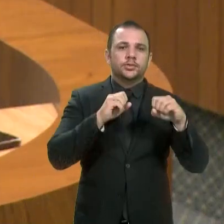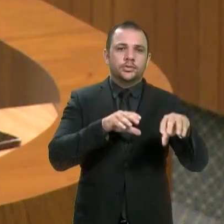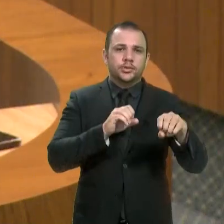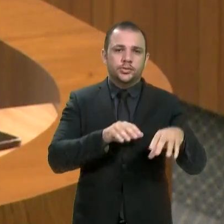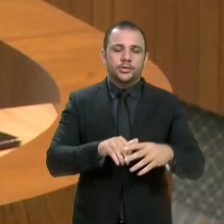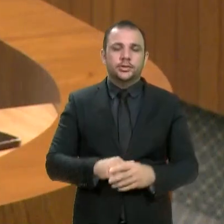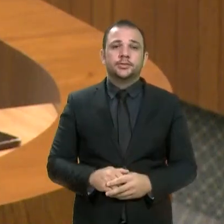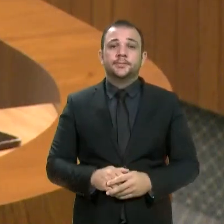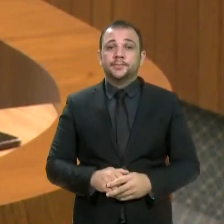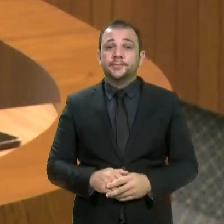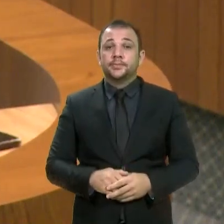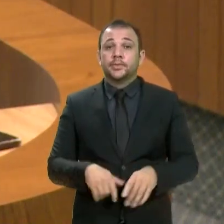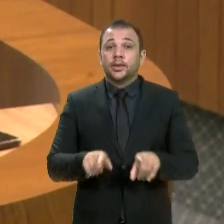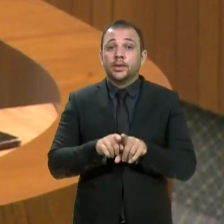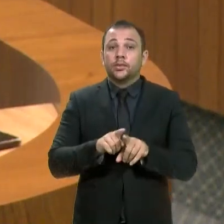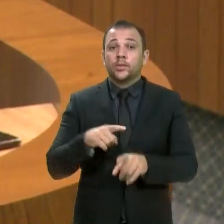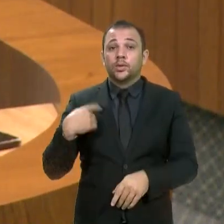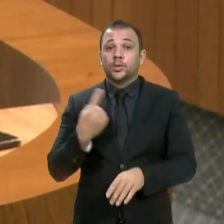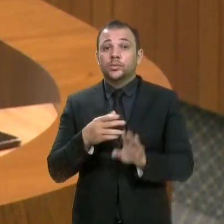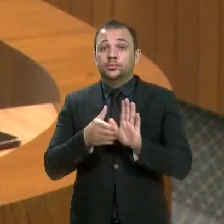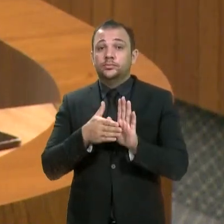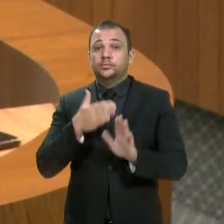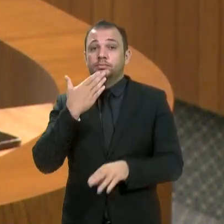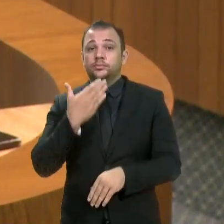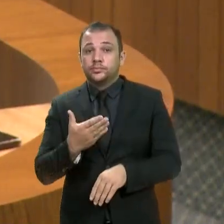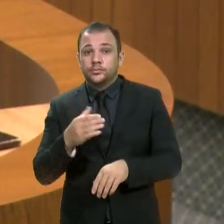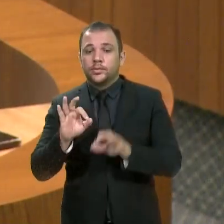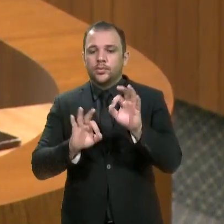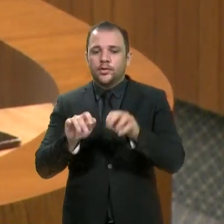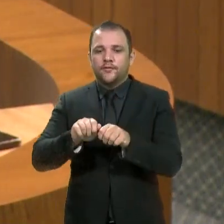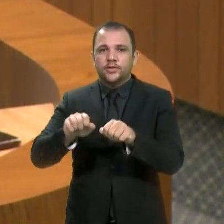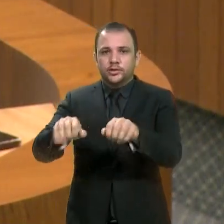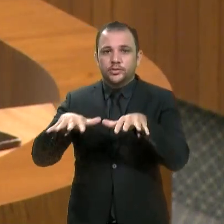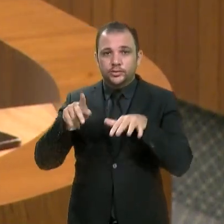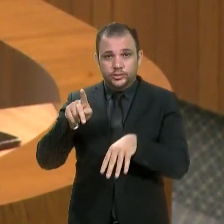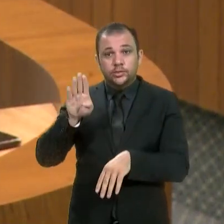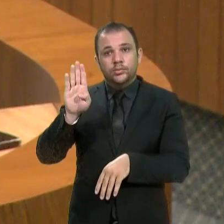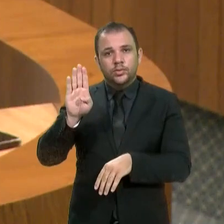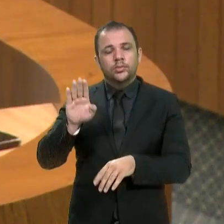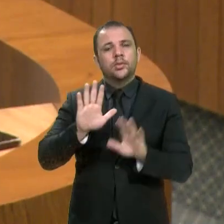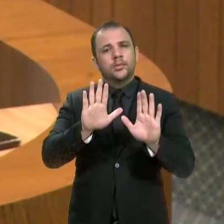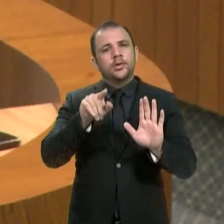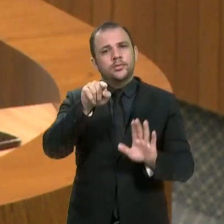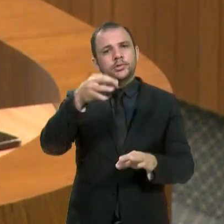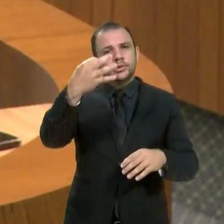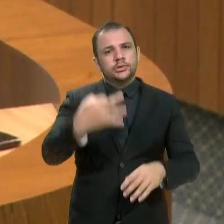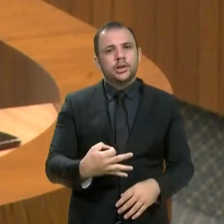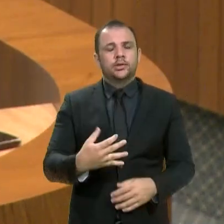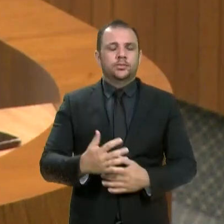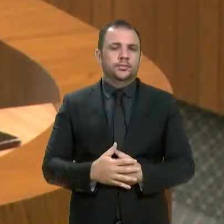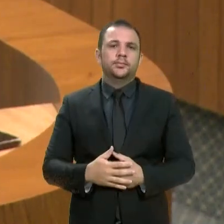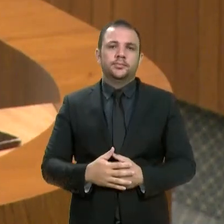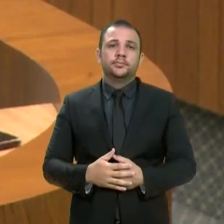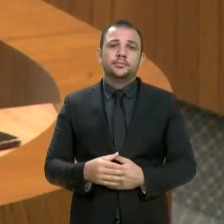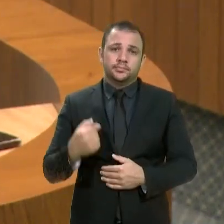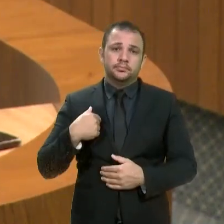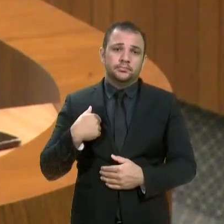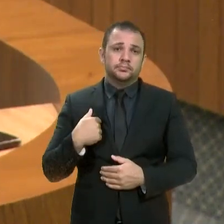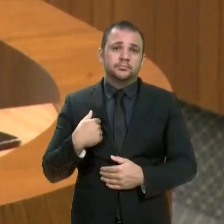provocado inicialmente pelo nosso requerimento da audiência pública, mas você tem toda a razão. E quero lhe dizer que, conte comigo,